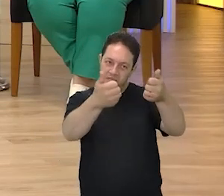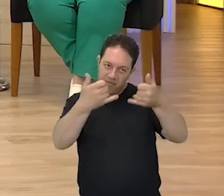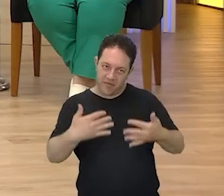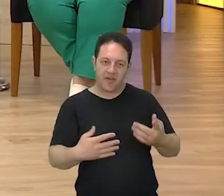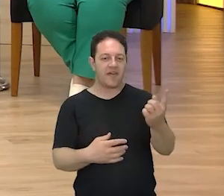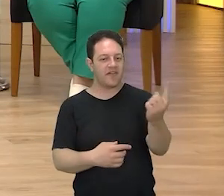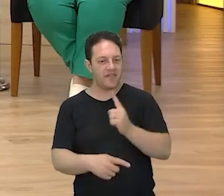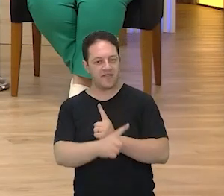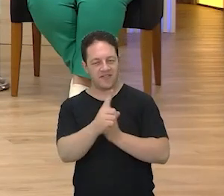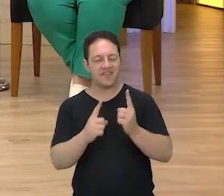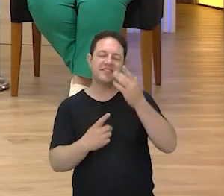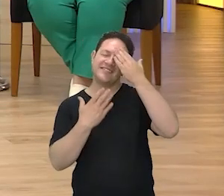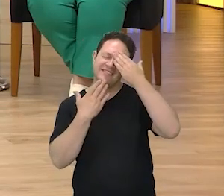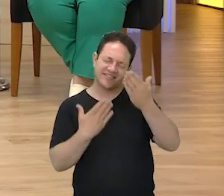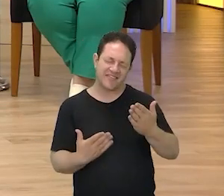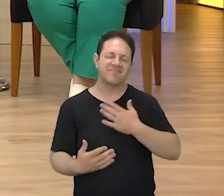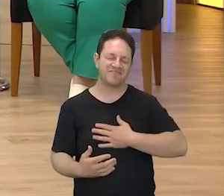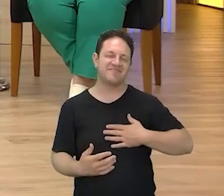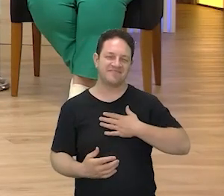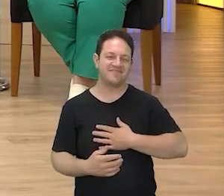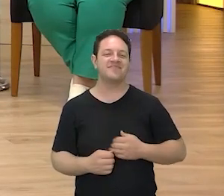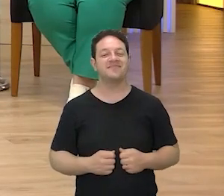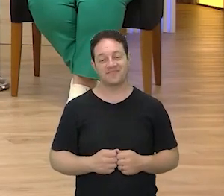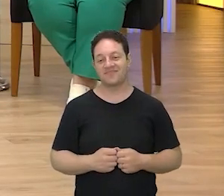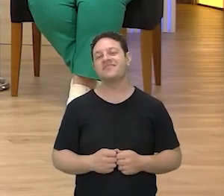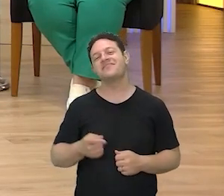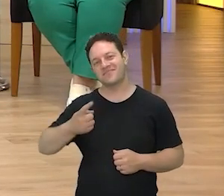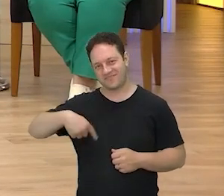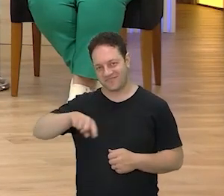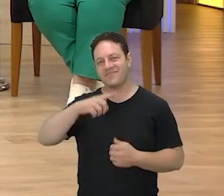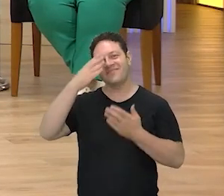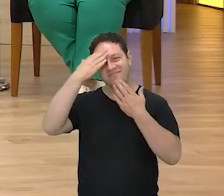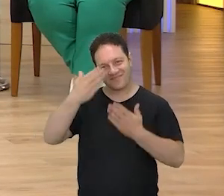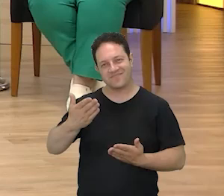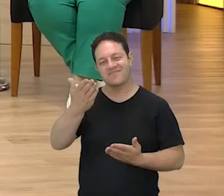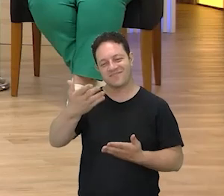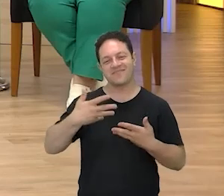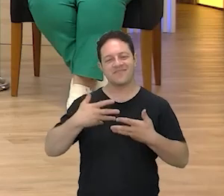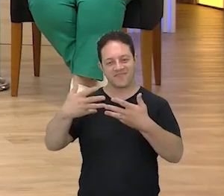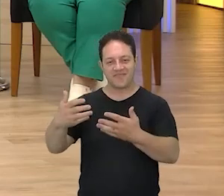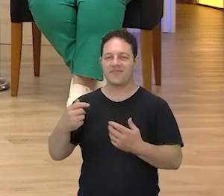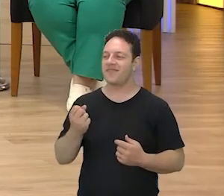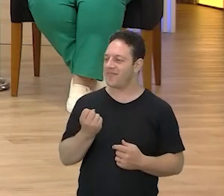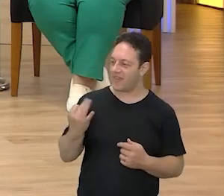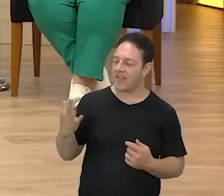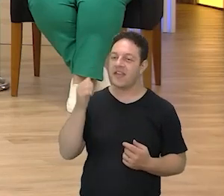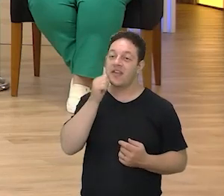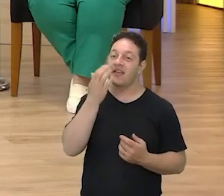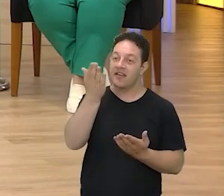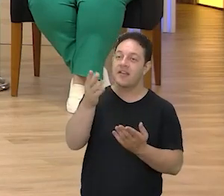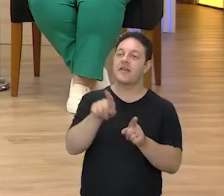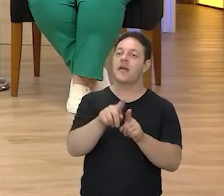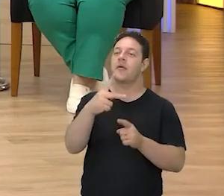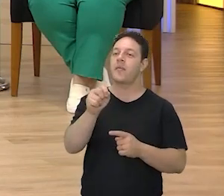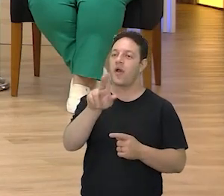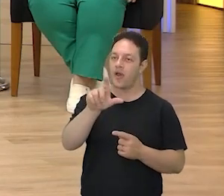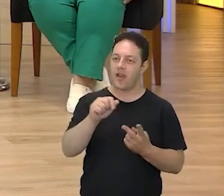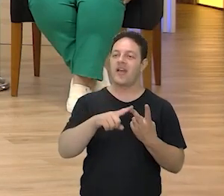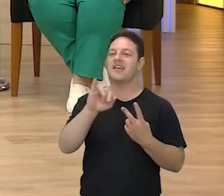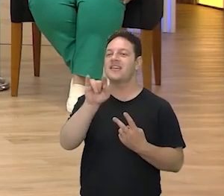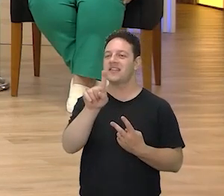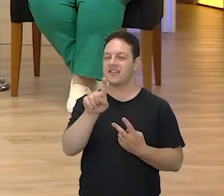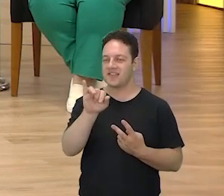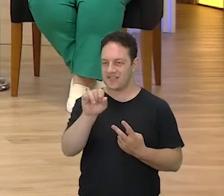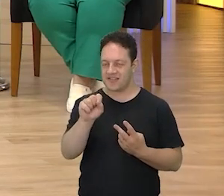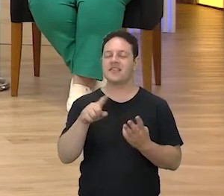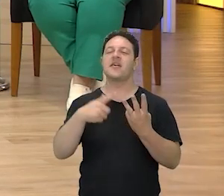a participação de vocês. Foi muito bom. A gente que agradece, Vanderlei, as meninas Isis, a Paula, a Grazi, que nos ajudou